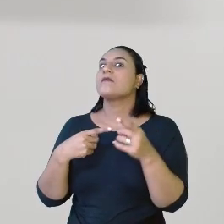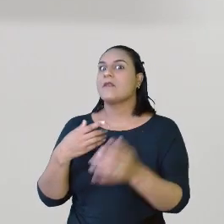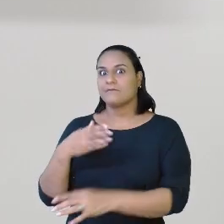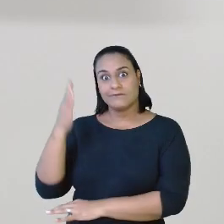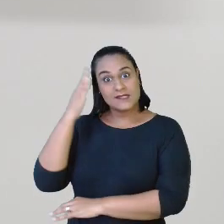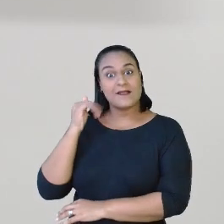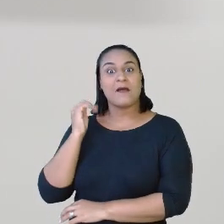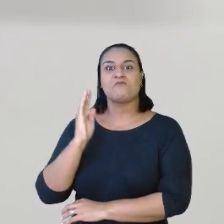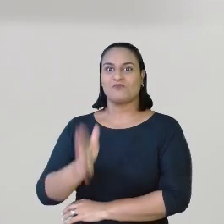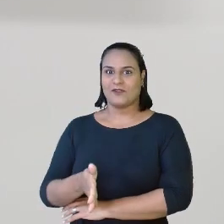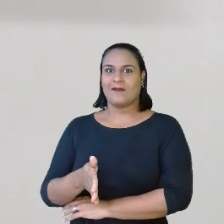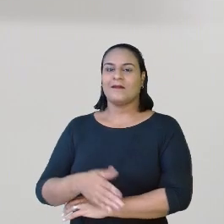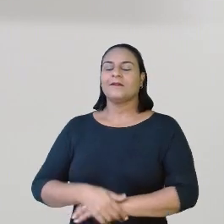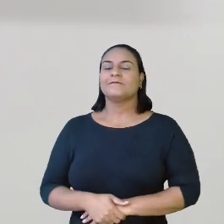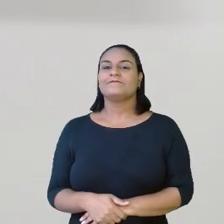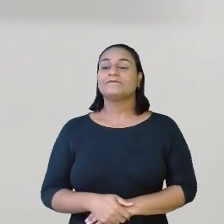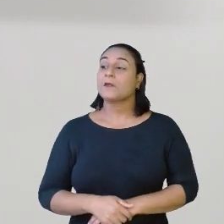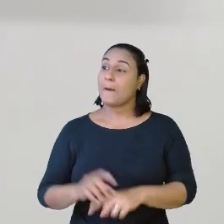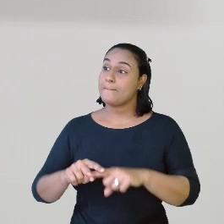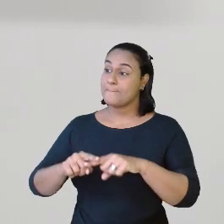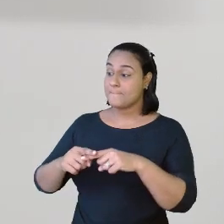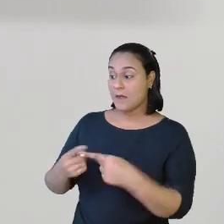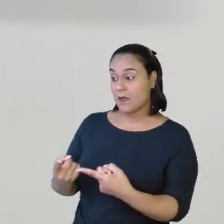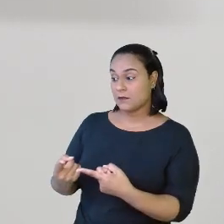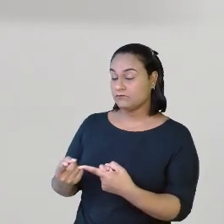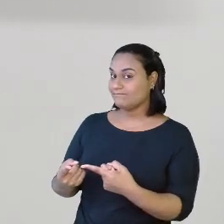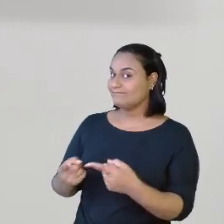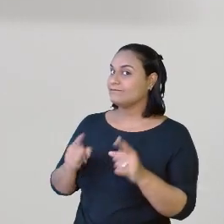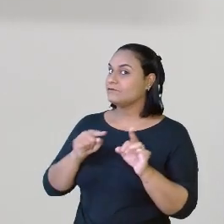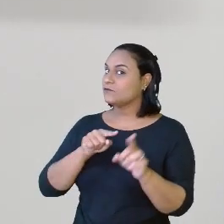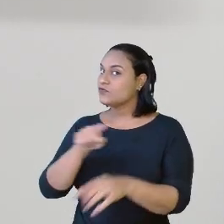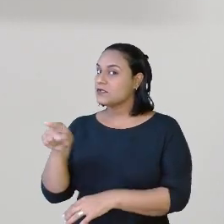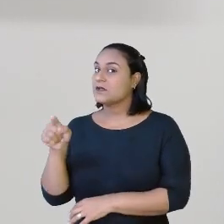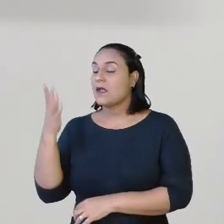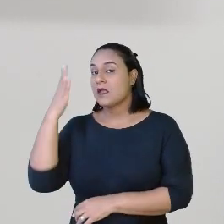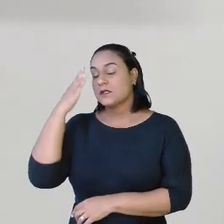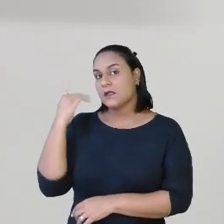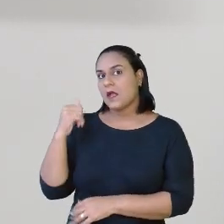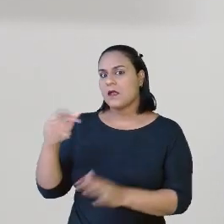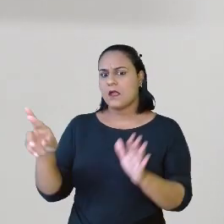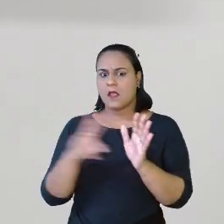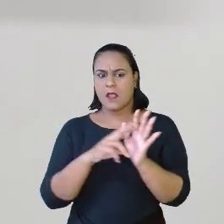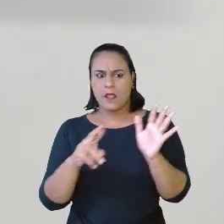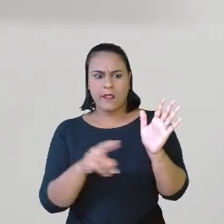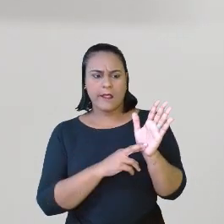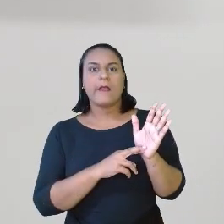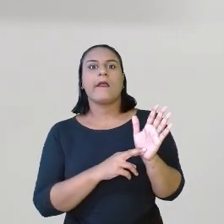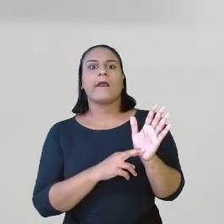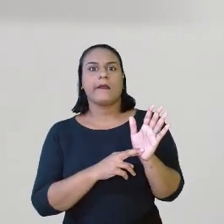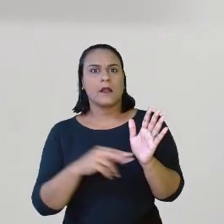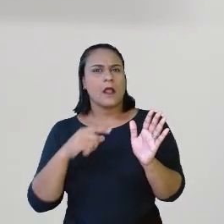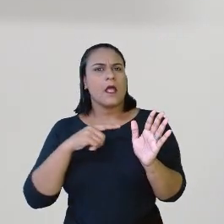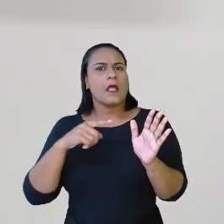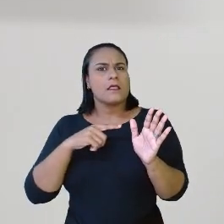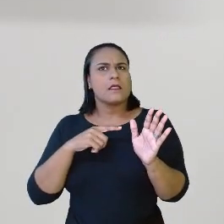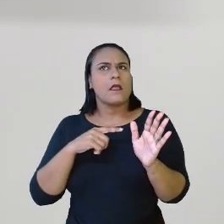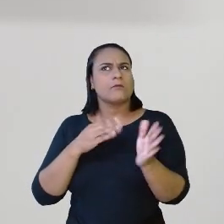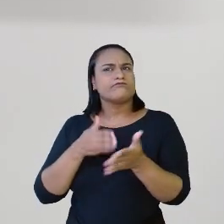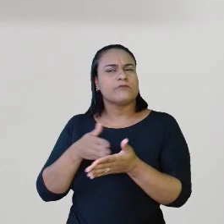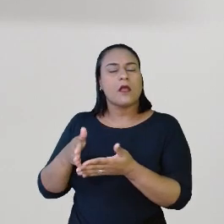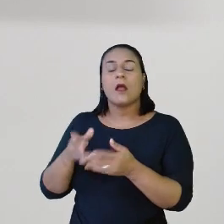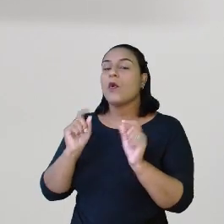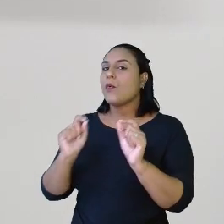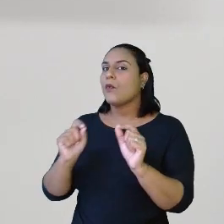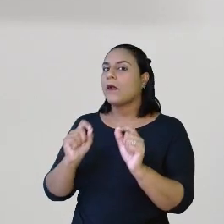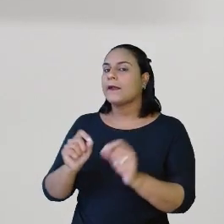ou o CH. Mas, vocês sabem, toda regra existe uma exceção. Essa também